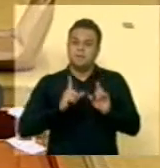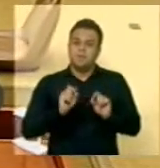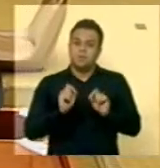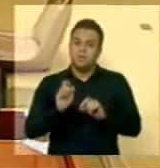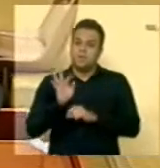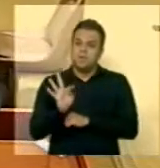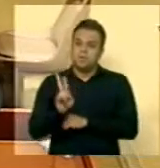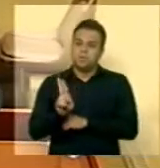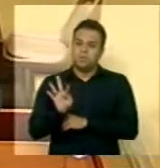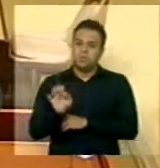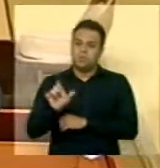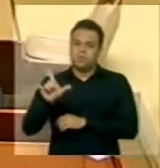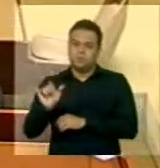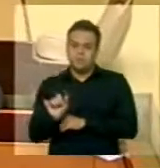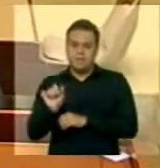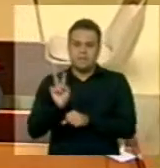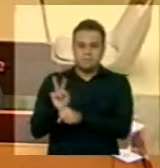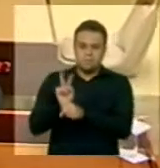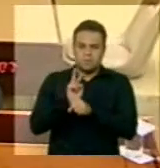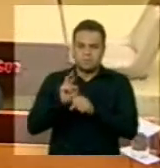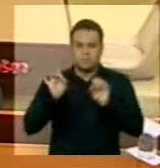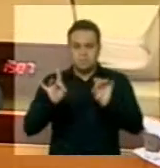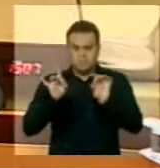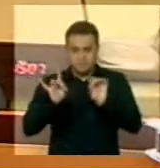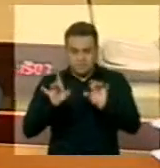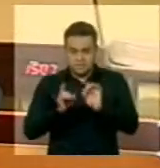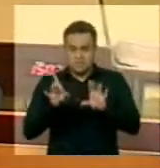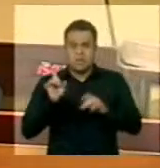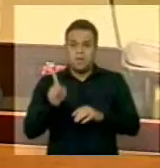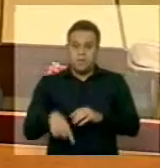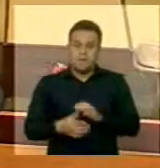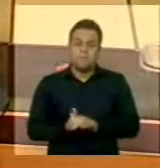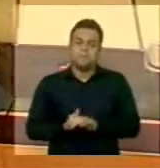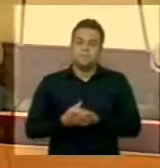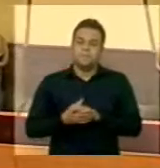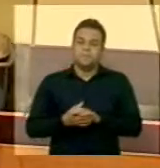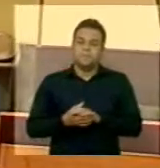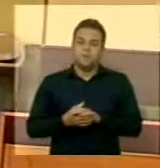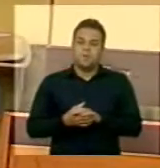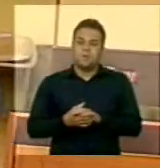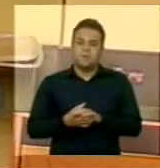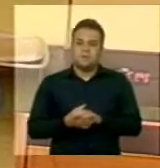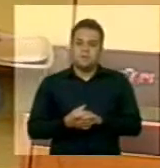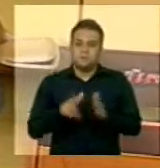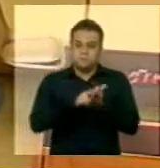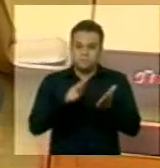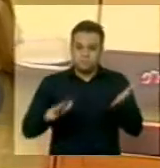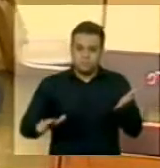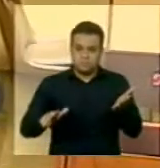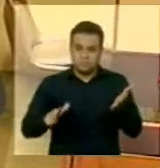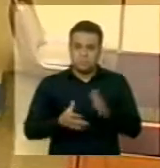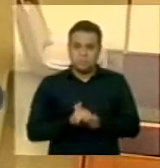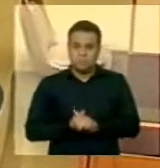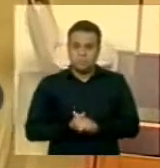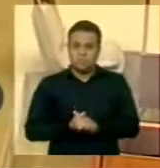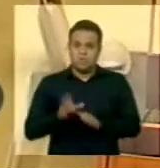tutela especial, abarcado esse âmbito pela Convenção 169 da Organização Internacional do